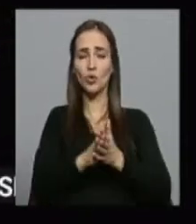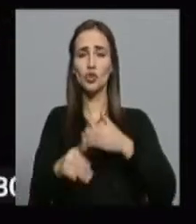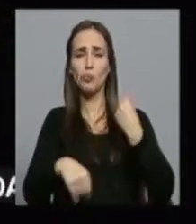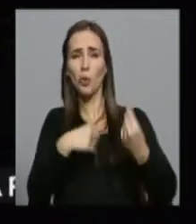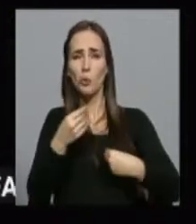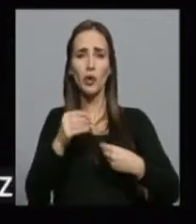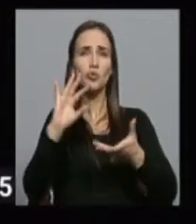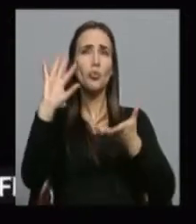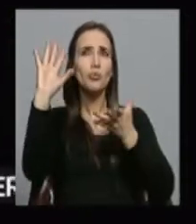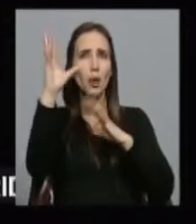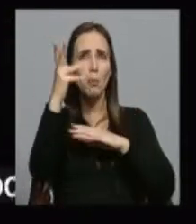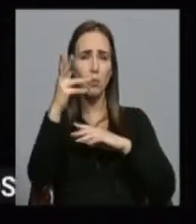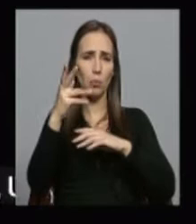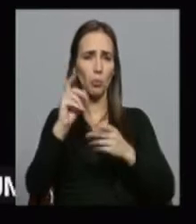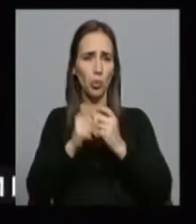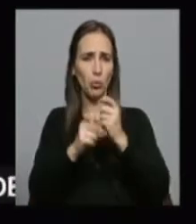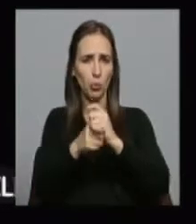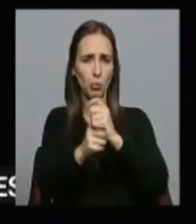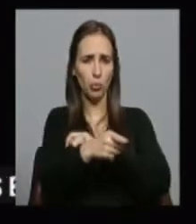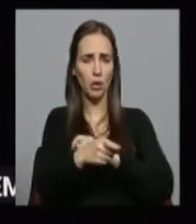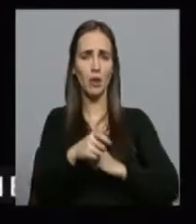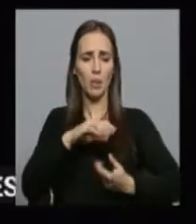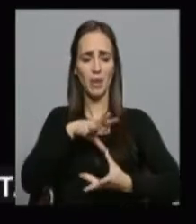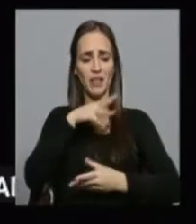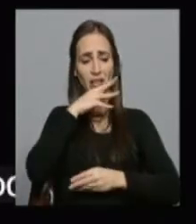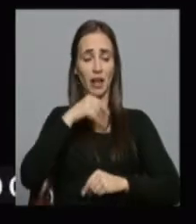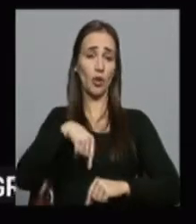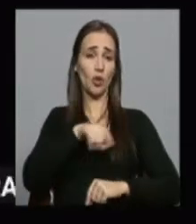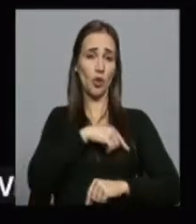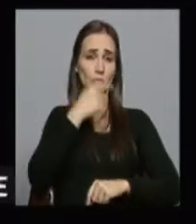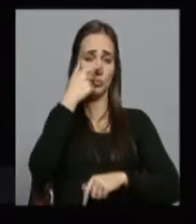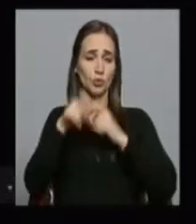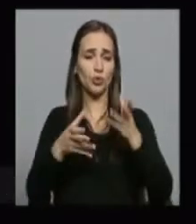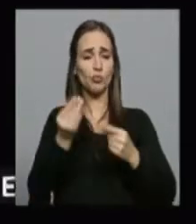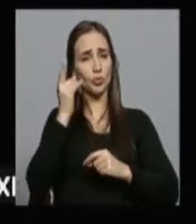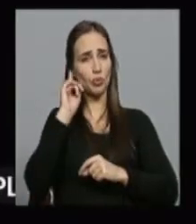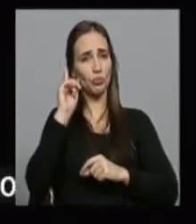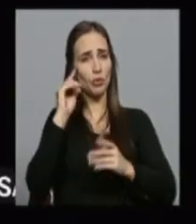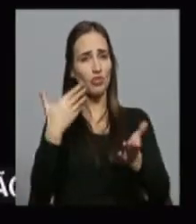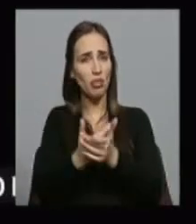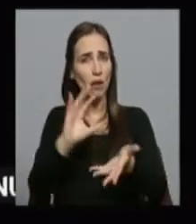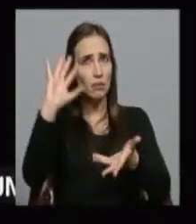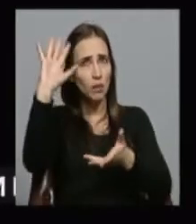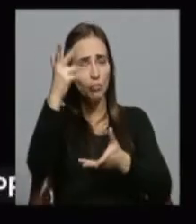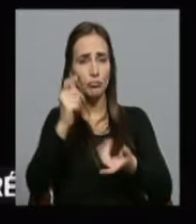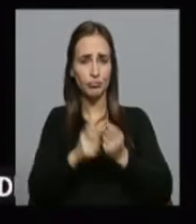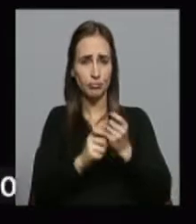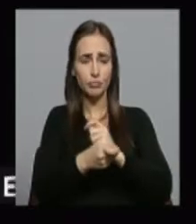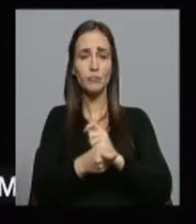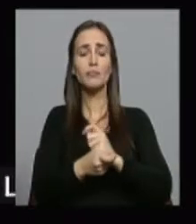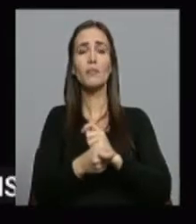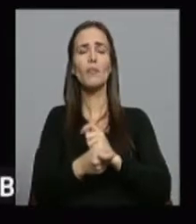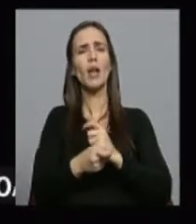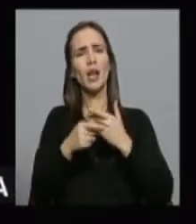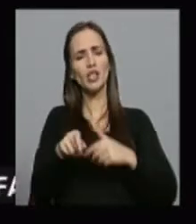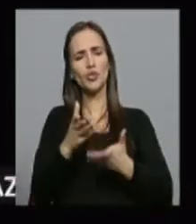nosso planeta. Nós, humanidade, temos uma importância fundamental nas alterações climáticas, mas agora este estudo diz o seguinte: vamos olhar